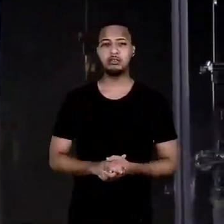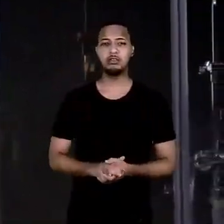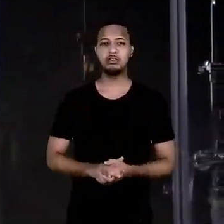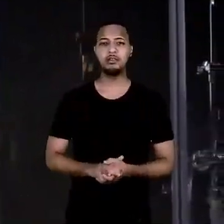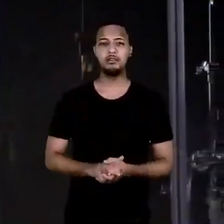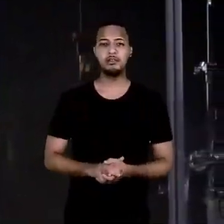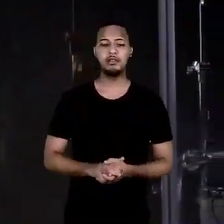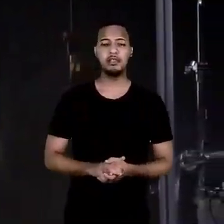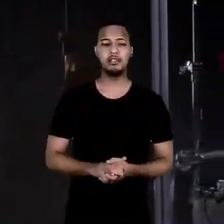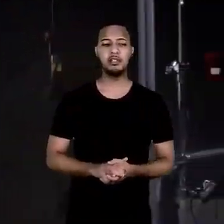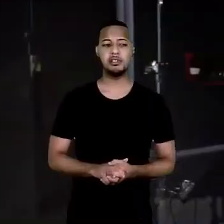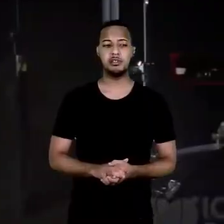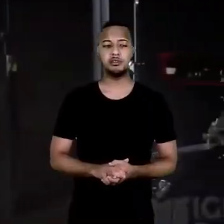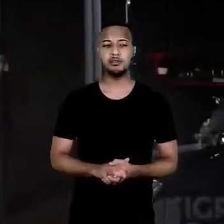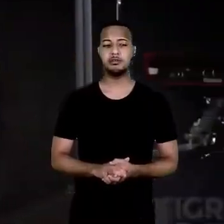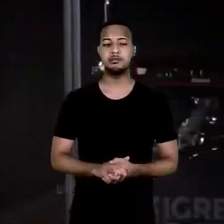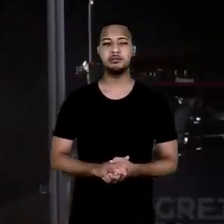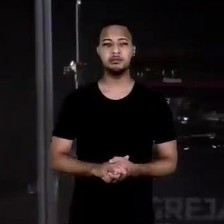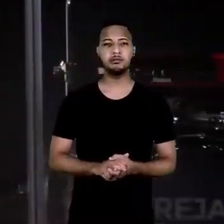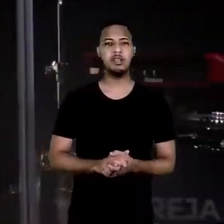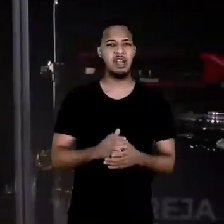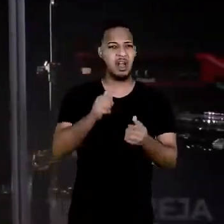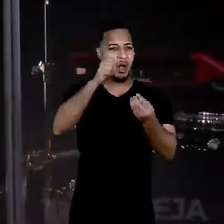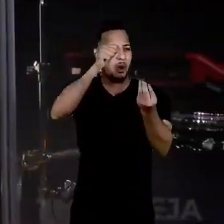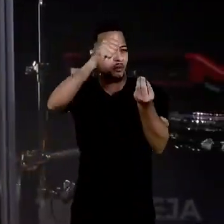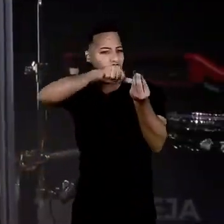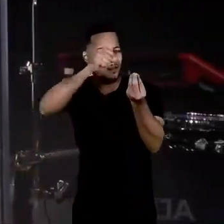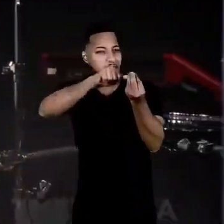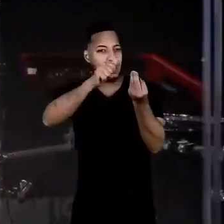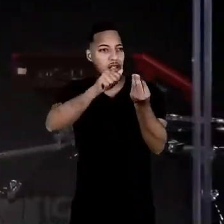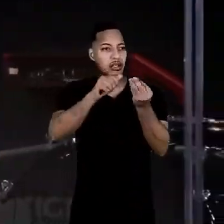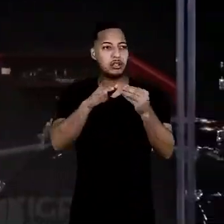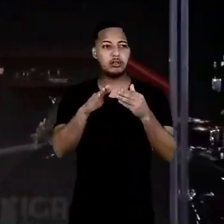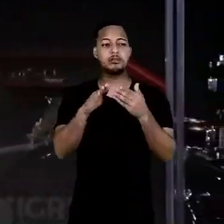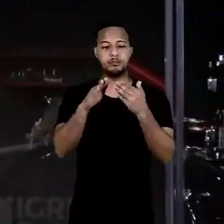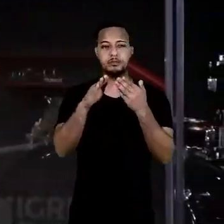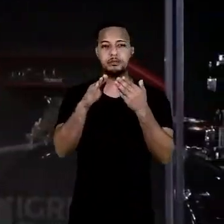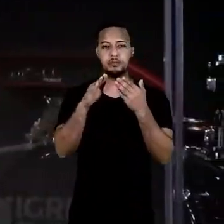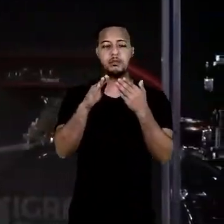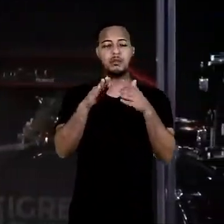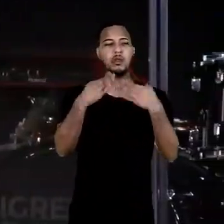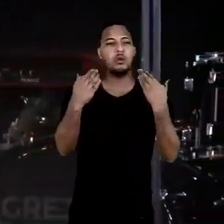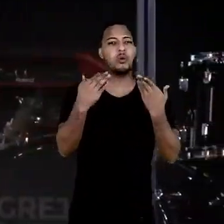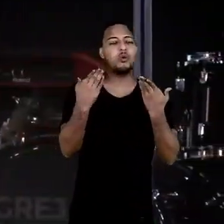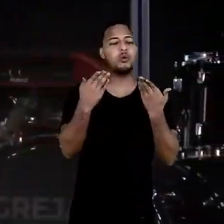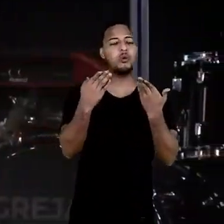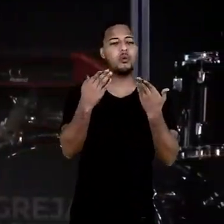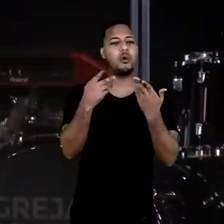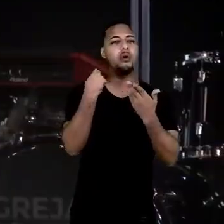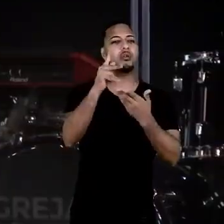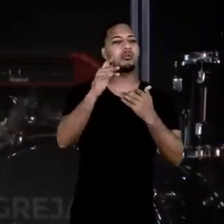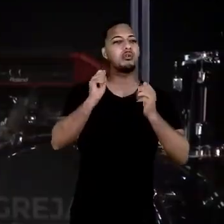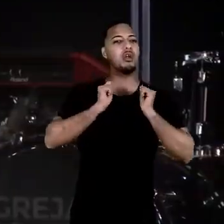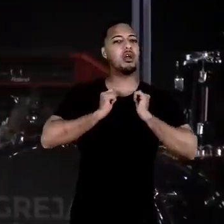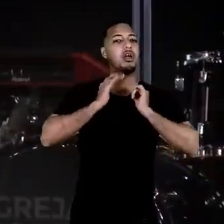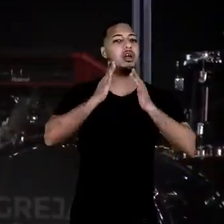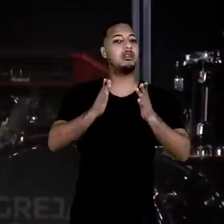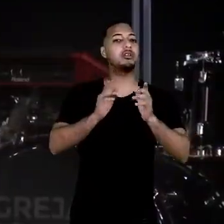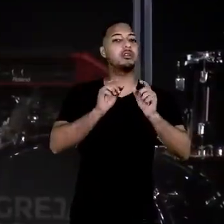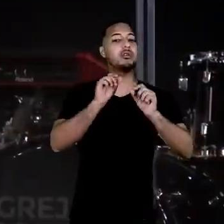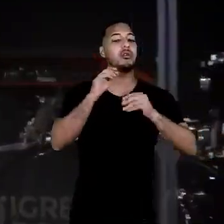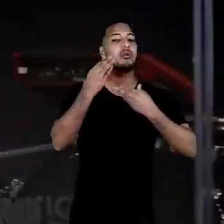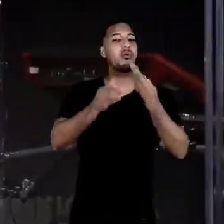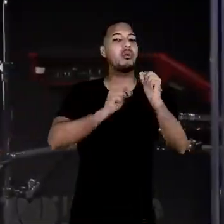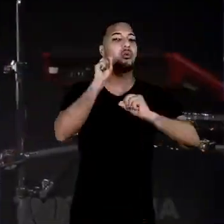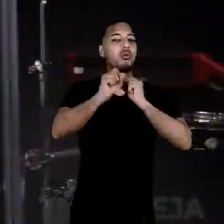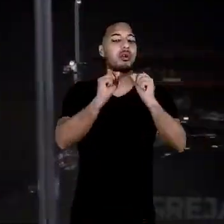identificou qual é o cativeiro, qual é o vício, o problema, a atitude, aquilo que estava te prendendo, porque não